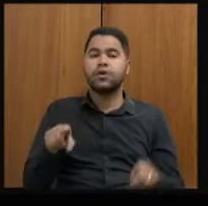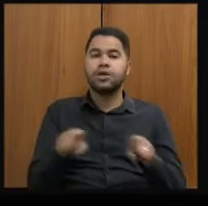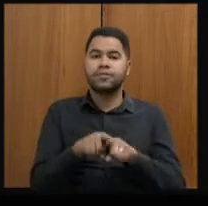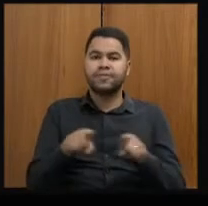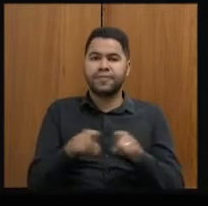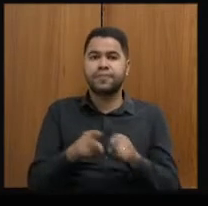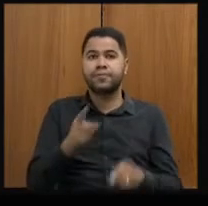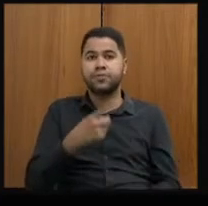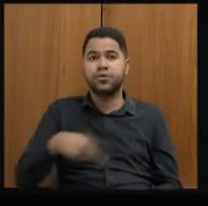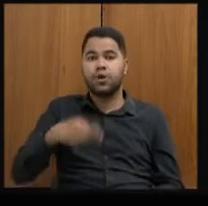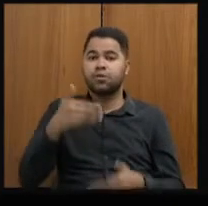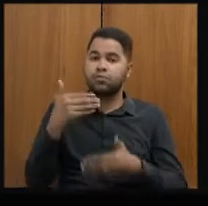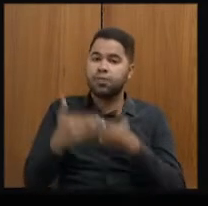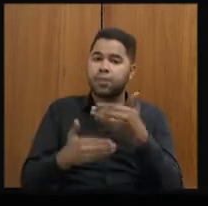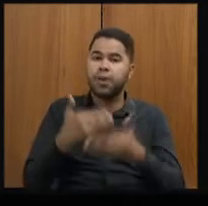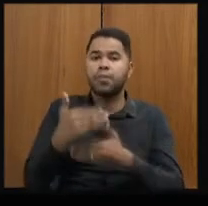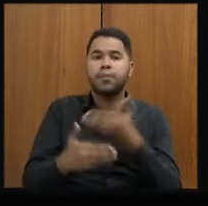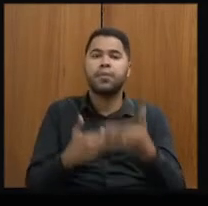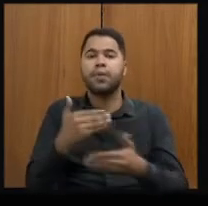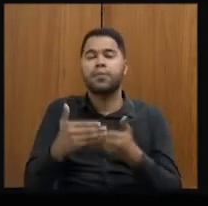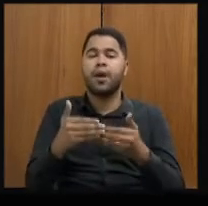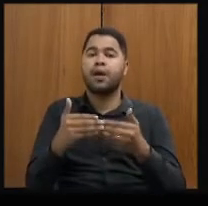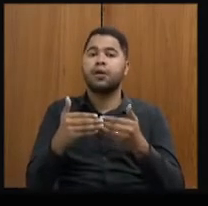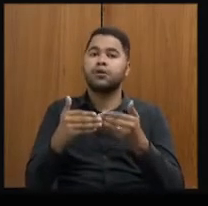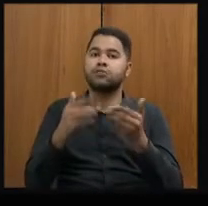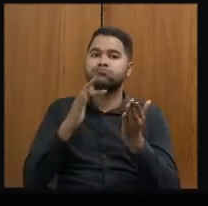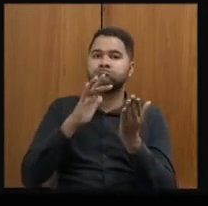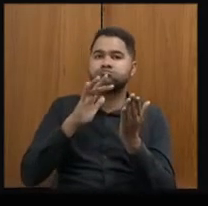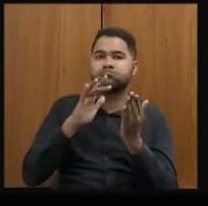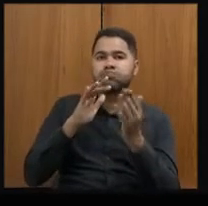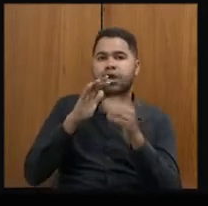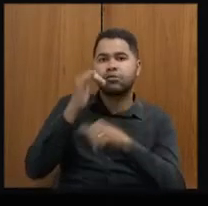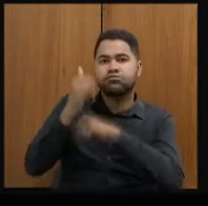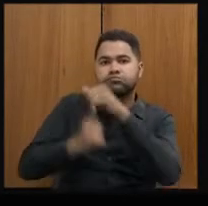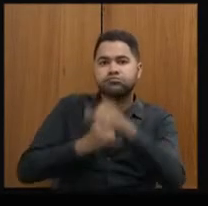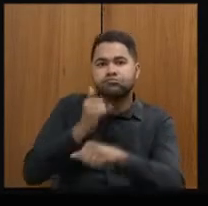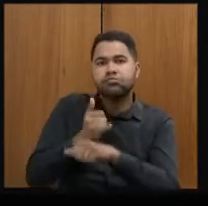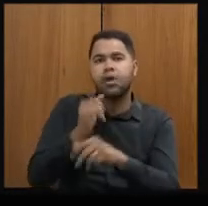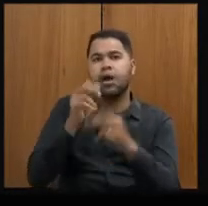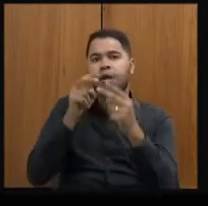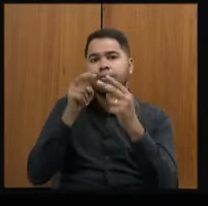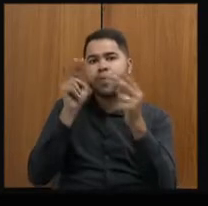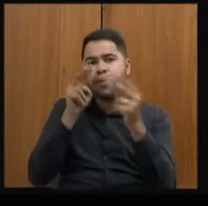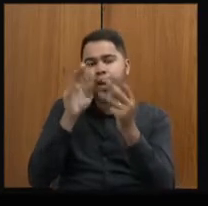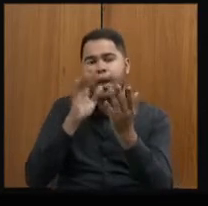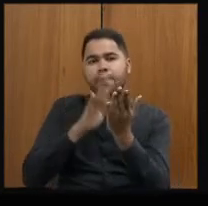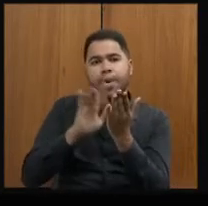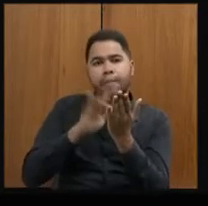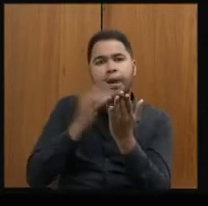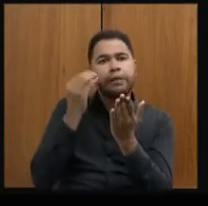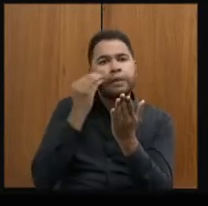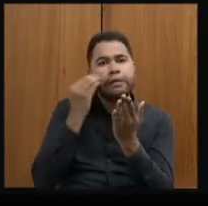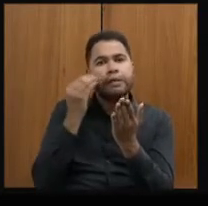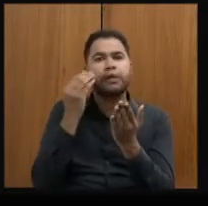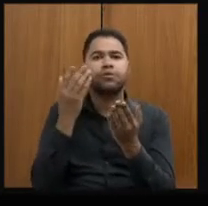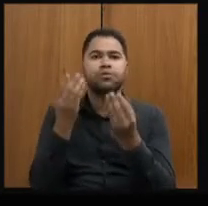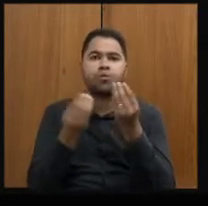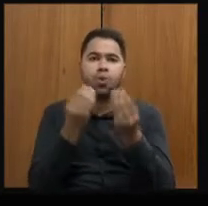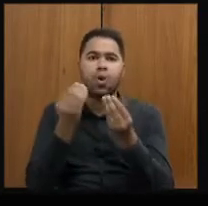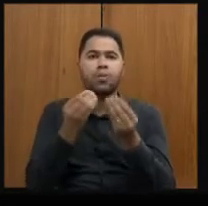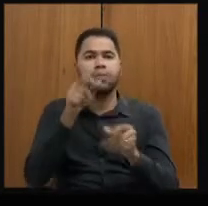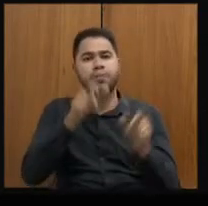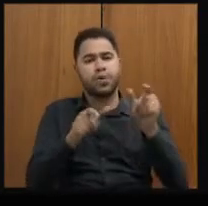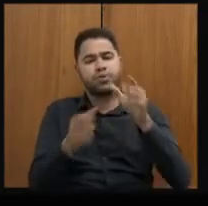que a gente tem evoluído na questão digital nas nossas vinculadas na secretaria tentando facilitar a vida de quem